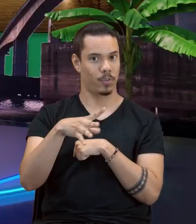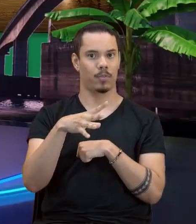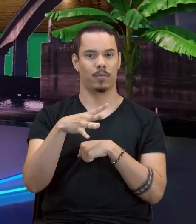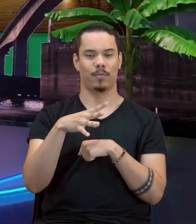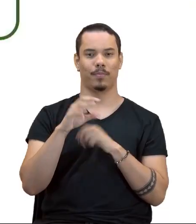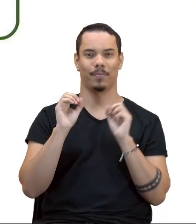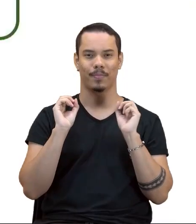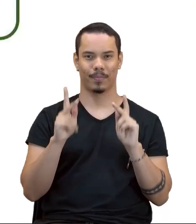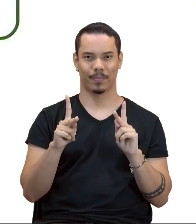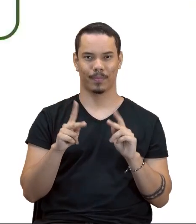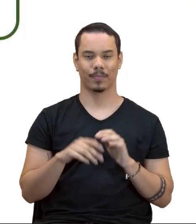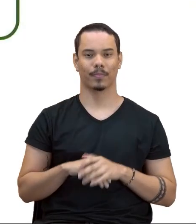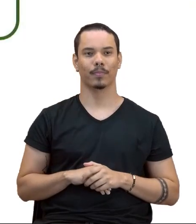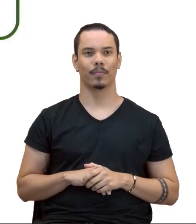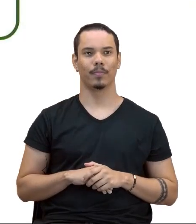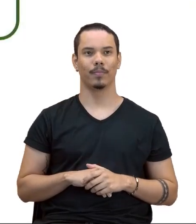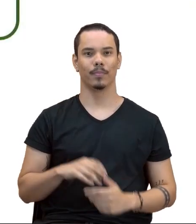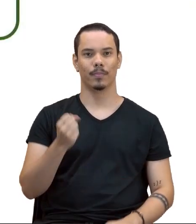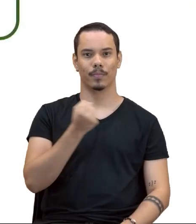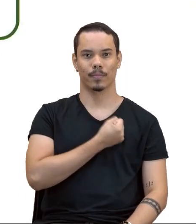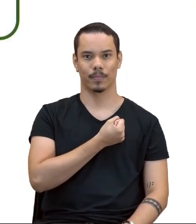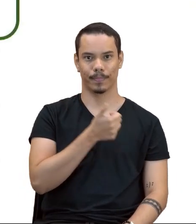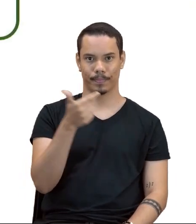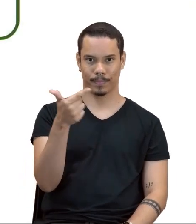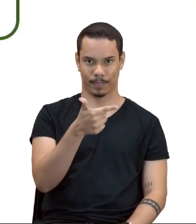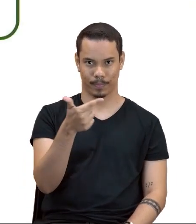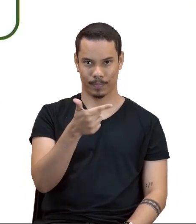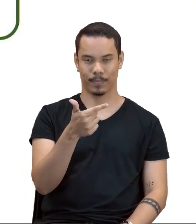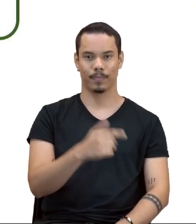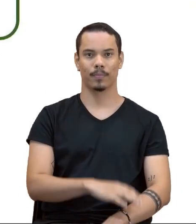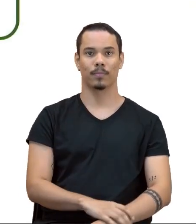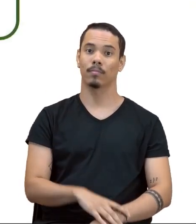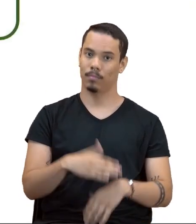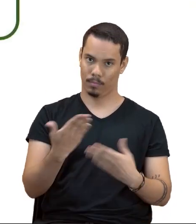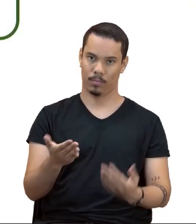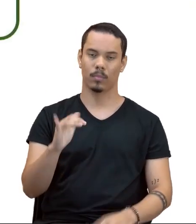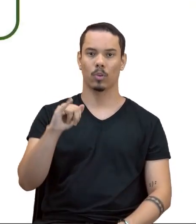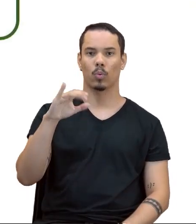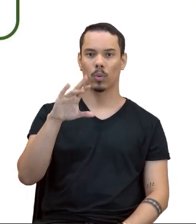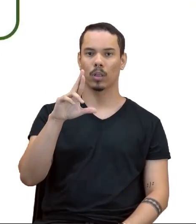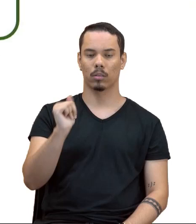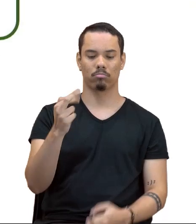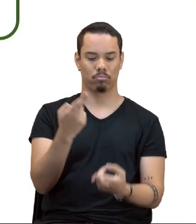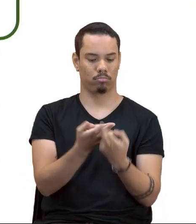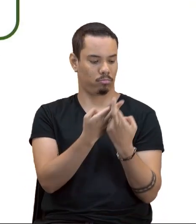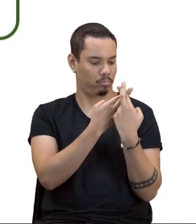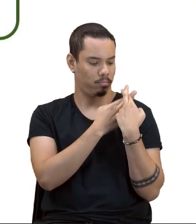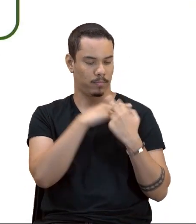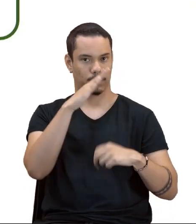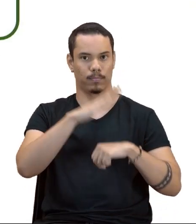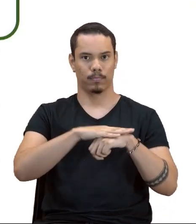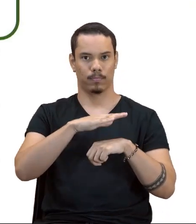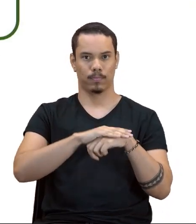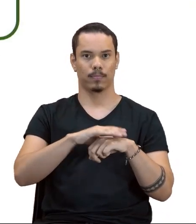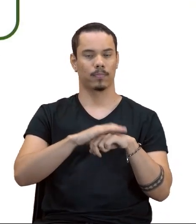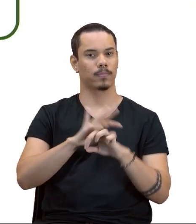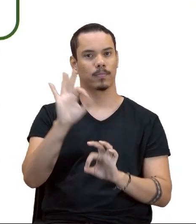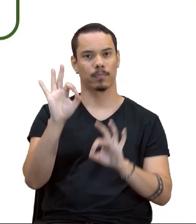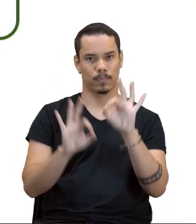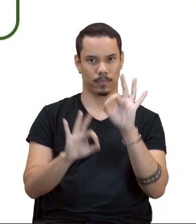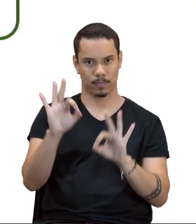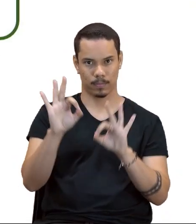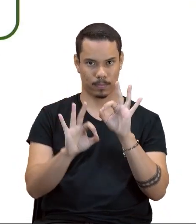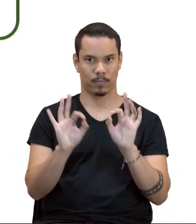galera. Questão 2. Então, olha só, o INCRA realmente assumiu a responsabilidade na organização